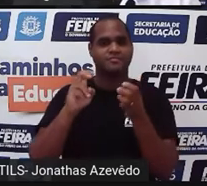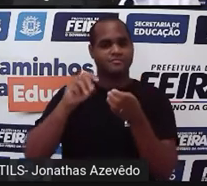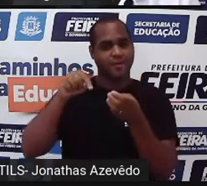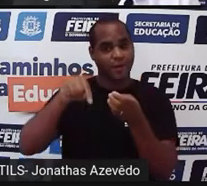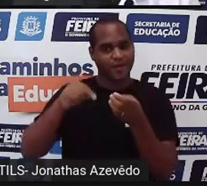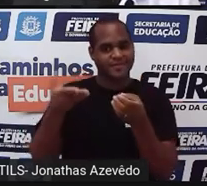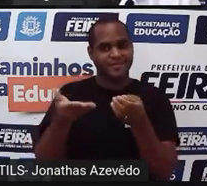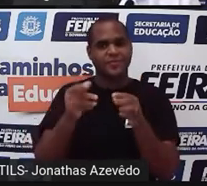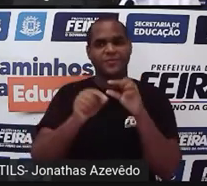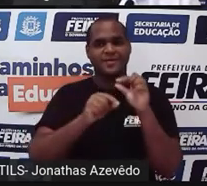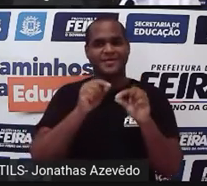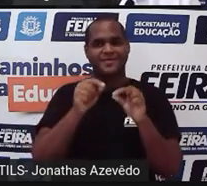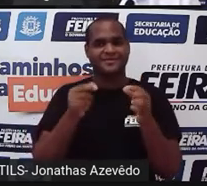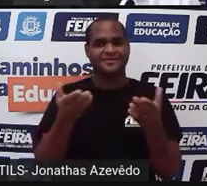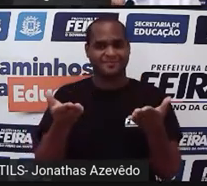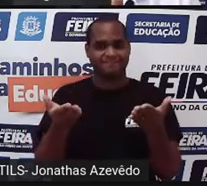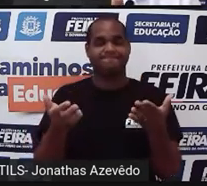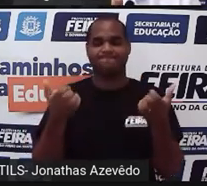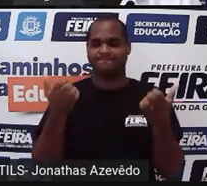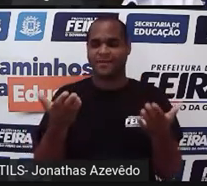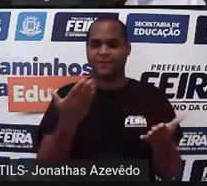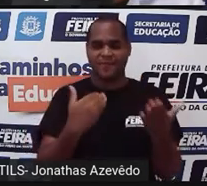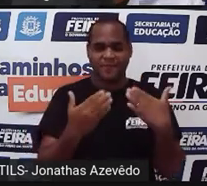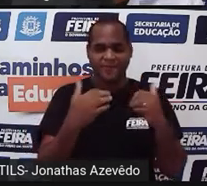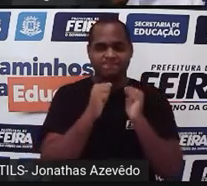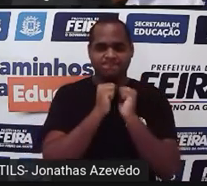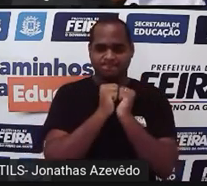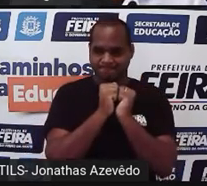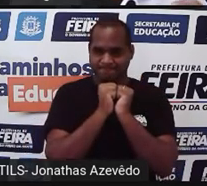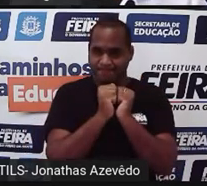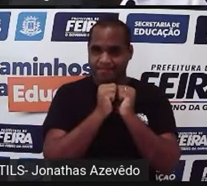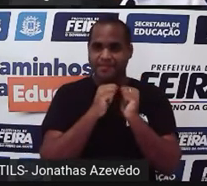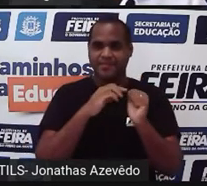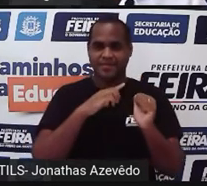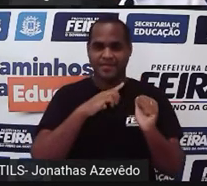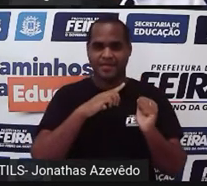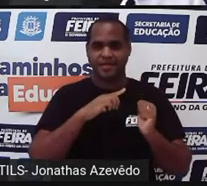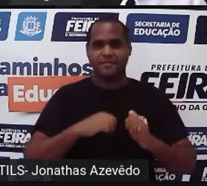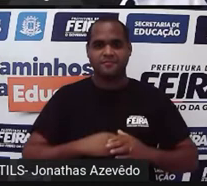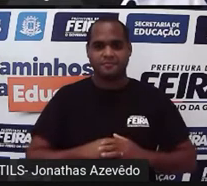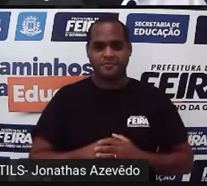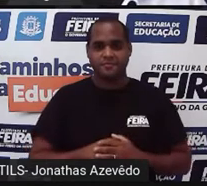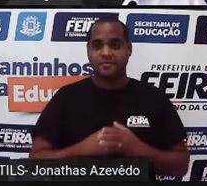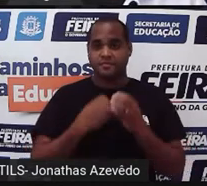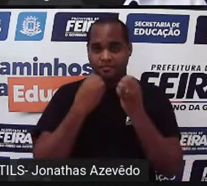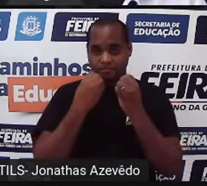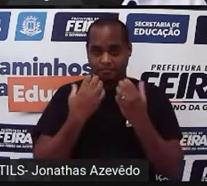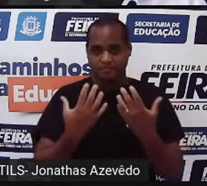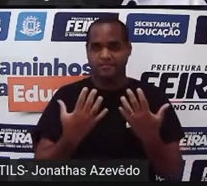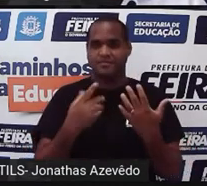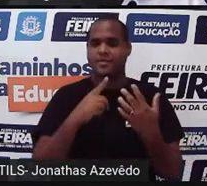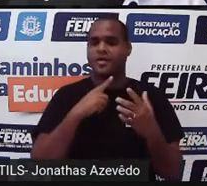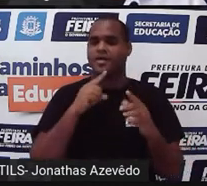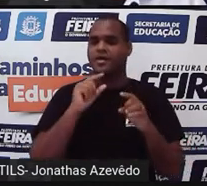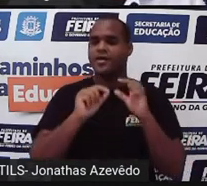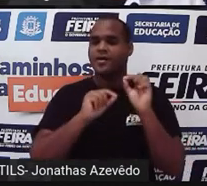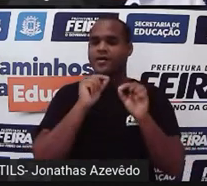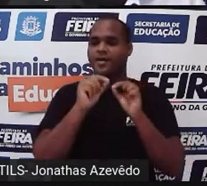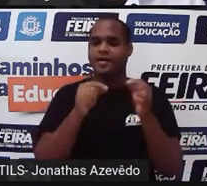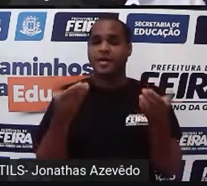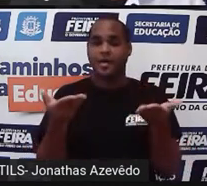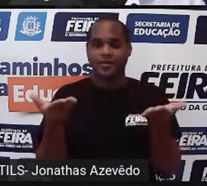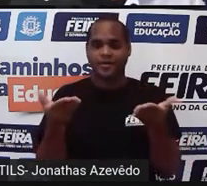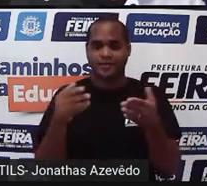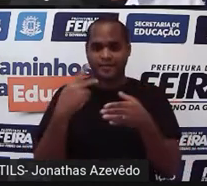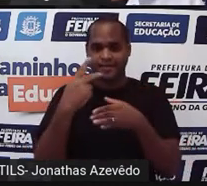essa aula. Então, vamos lá, vamos juntos. Bom, o que é que a gente vai fazer agora? Agora a gente vai